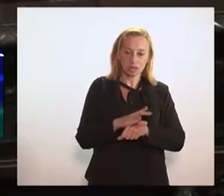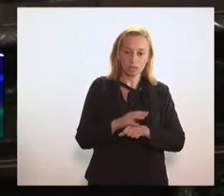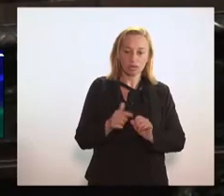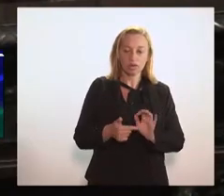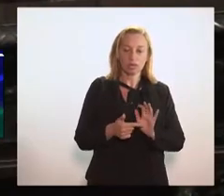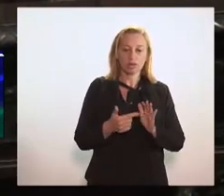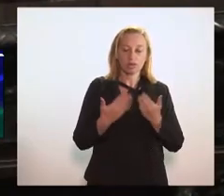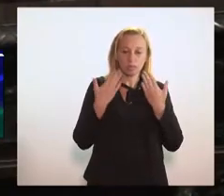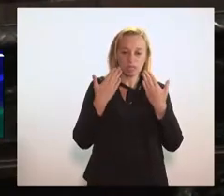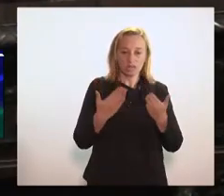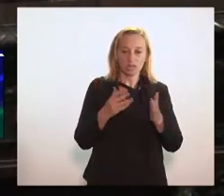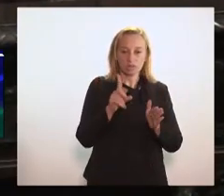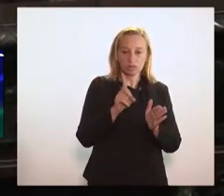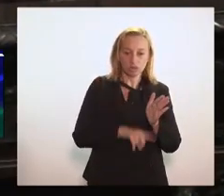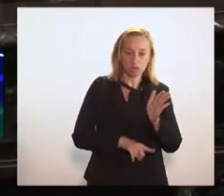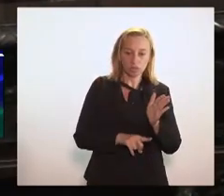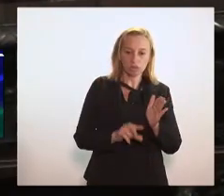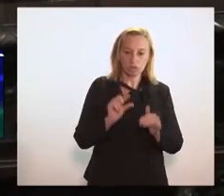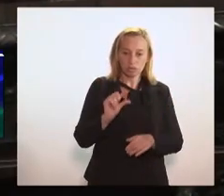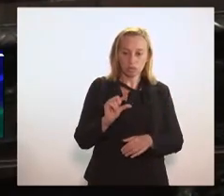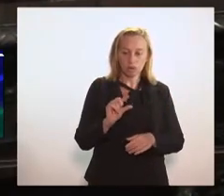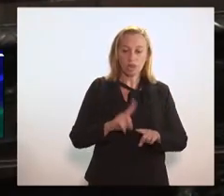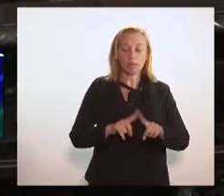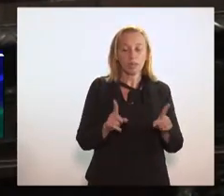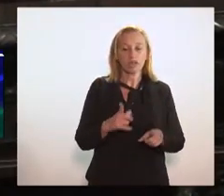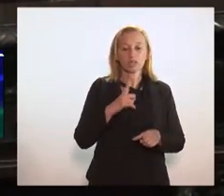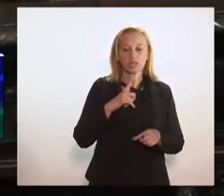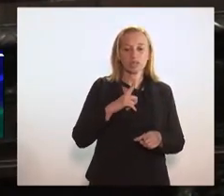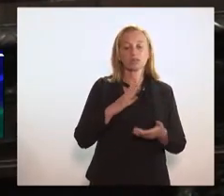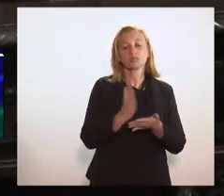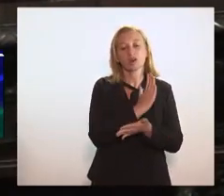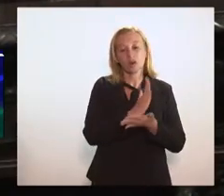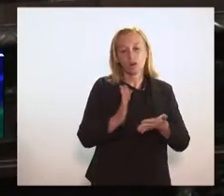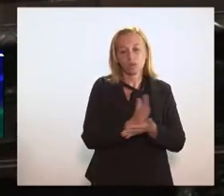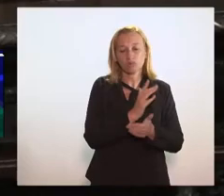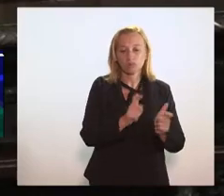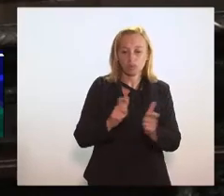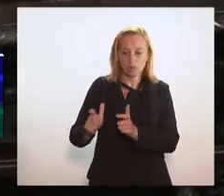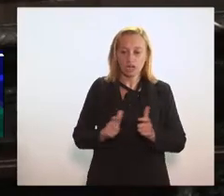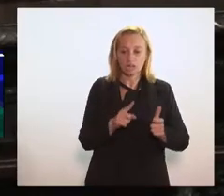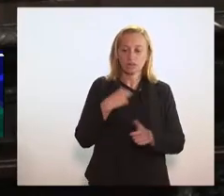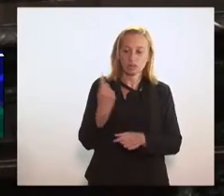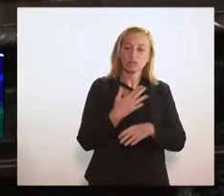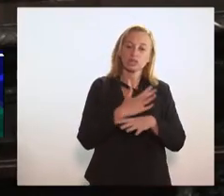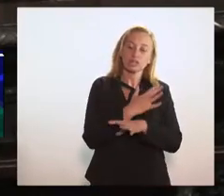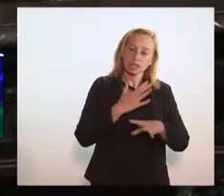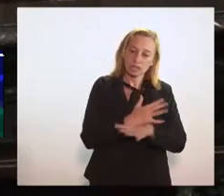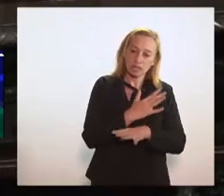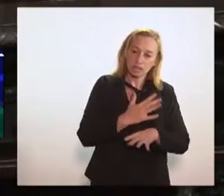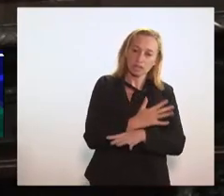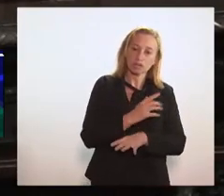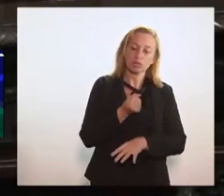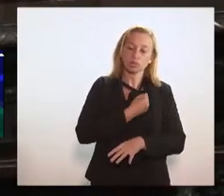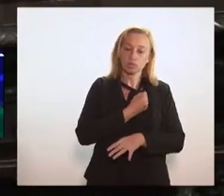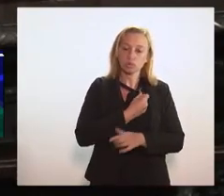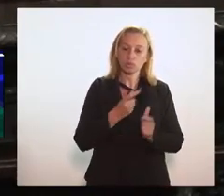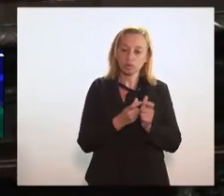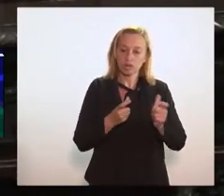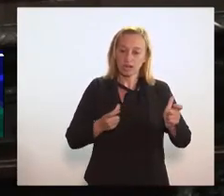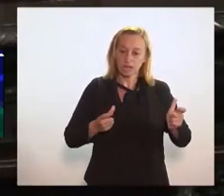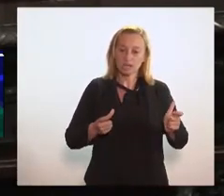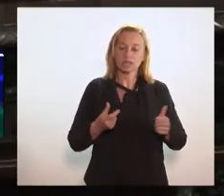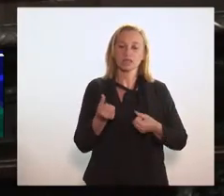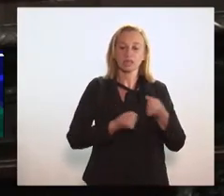apresentado uma queda significativa, nós temos algumas regiões da nossa cidade onde elas continuam ocorrendo, e eu